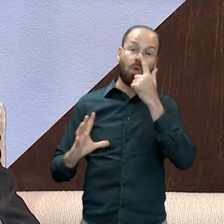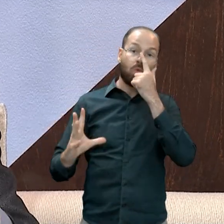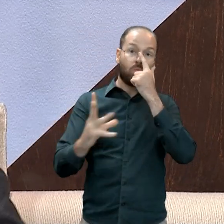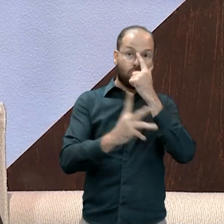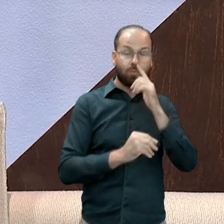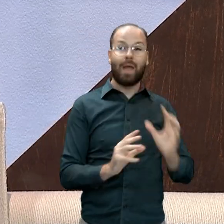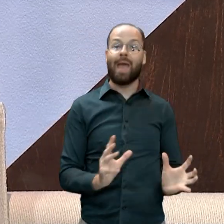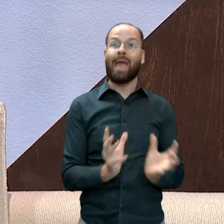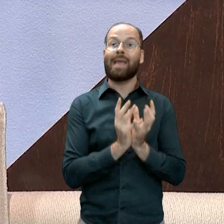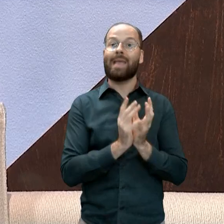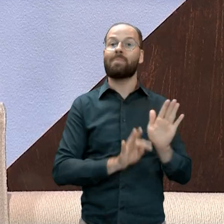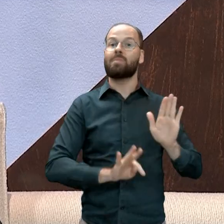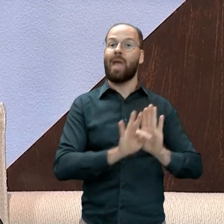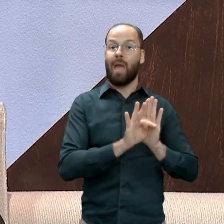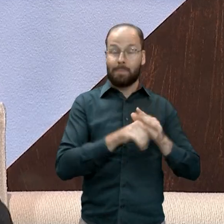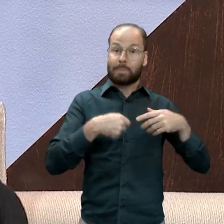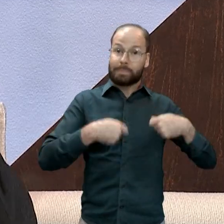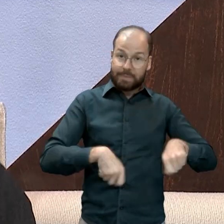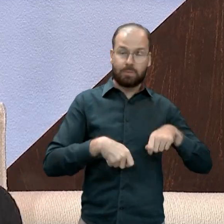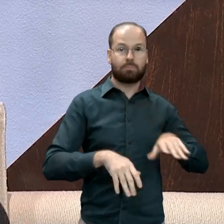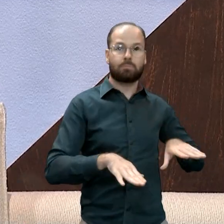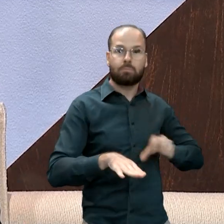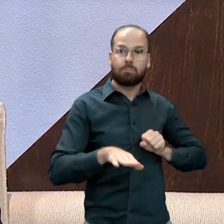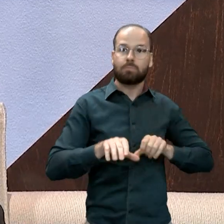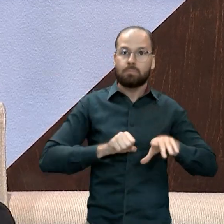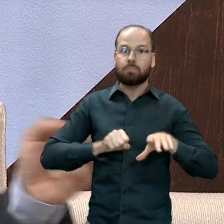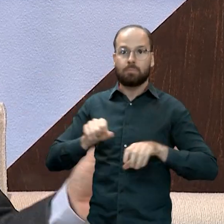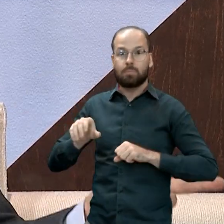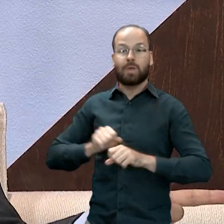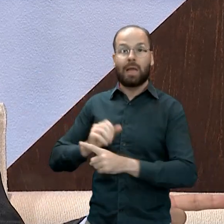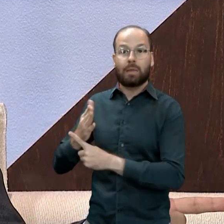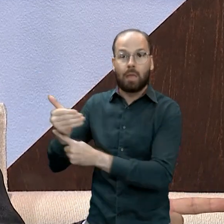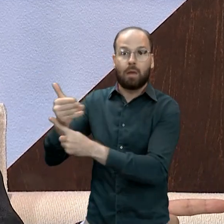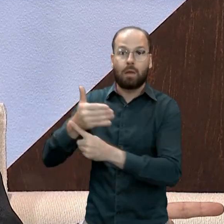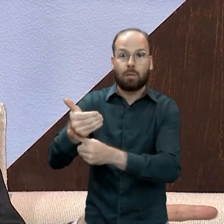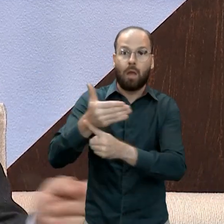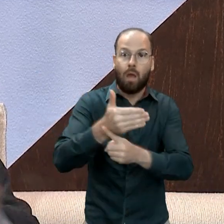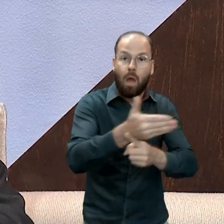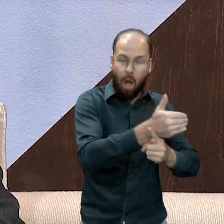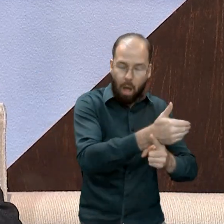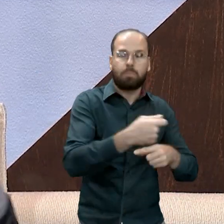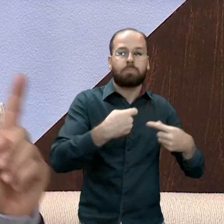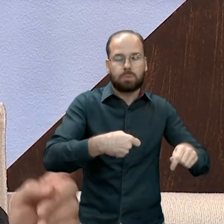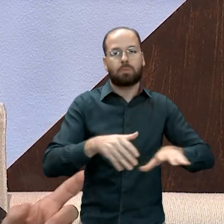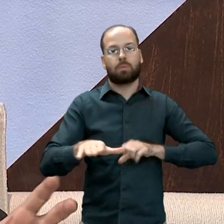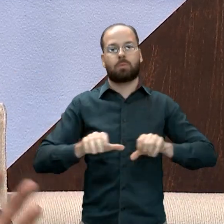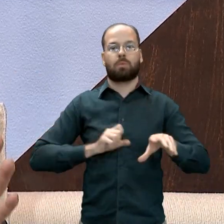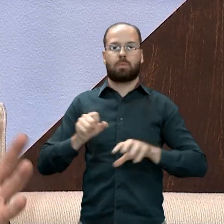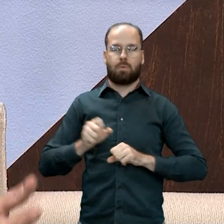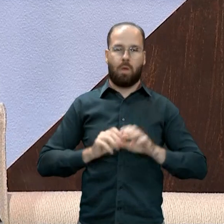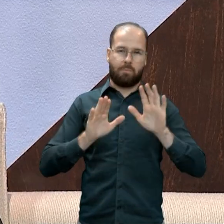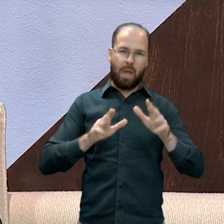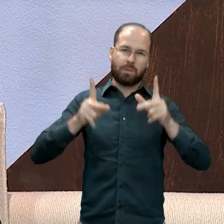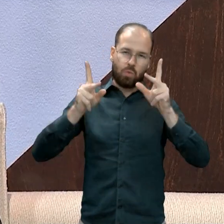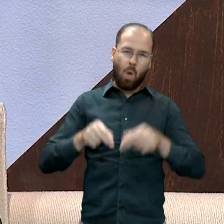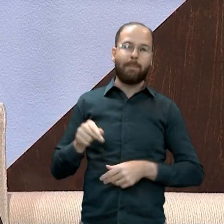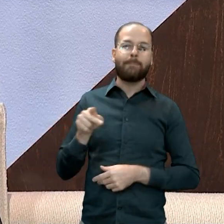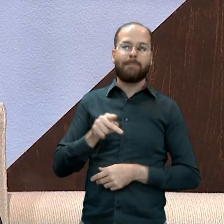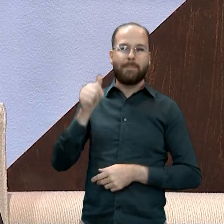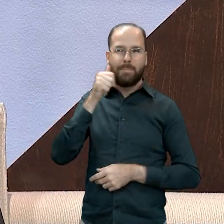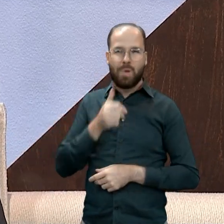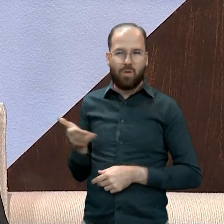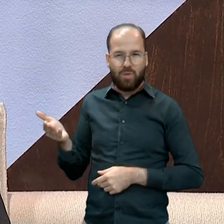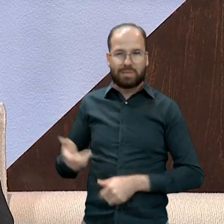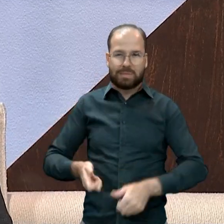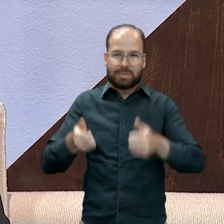com todas essas tecnologias. E uma coisa muito importante que ela comentou aqui, não substitui todo o conteúdo de